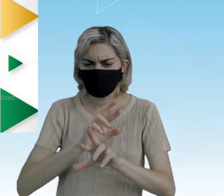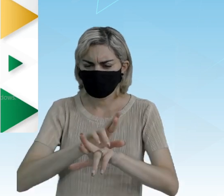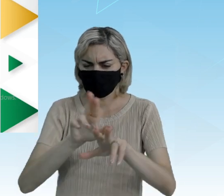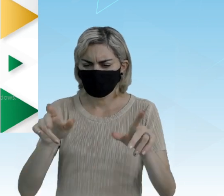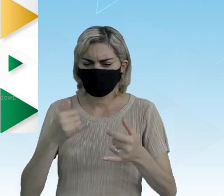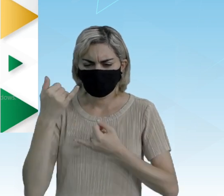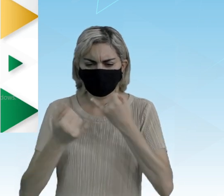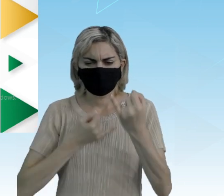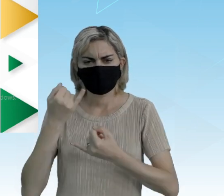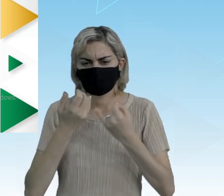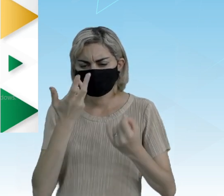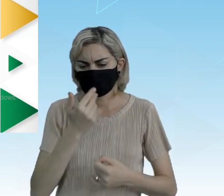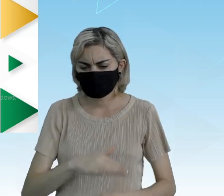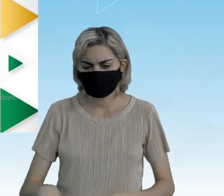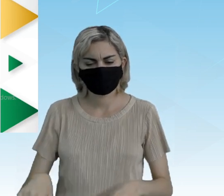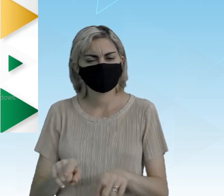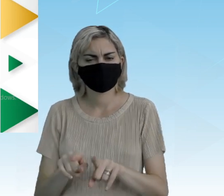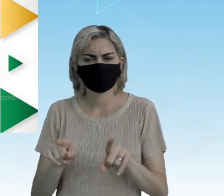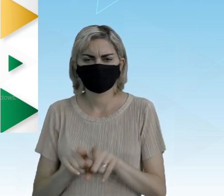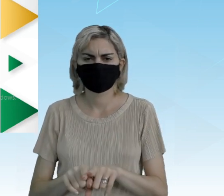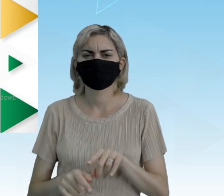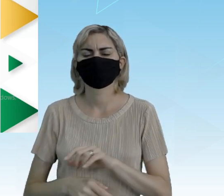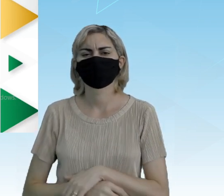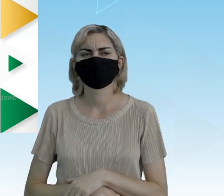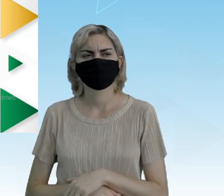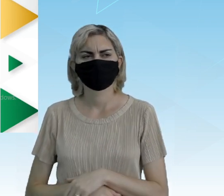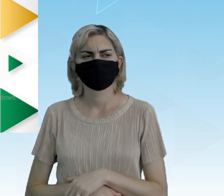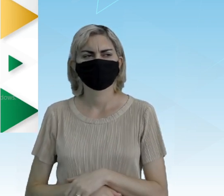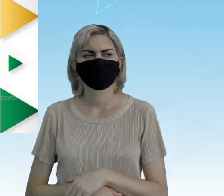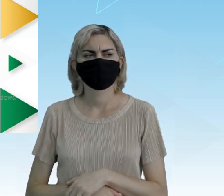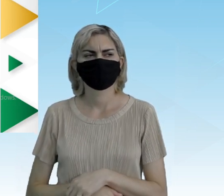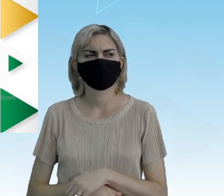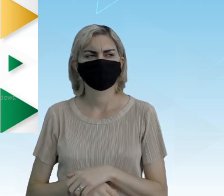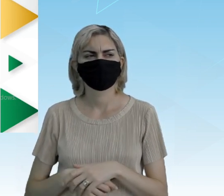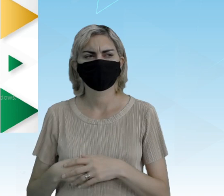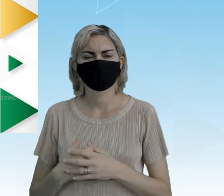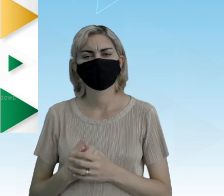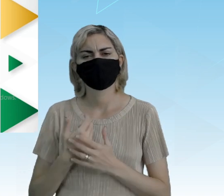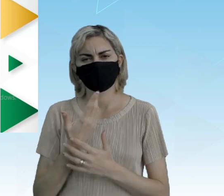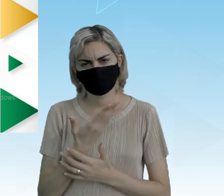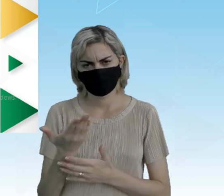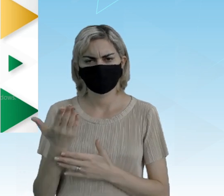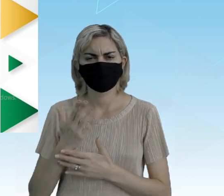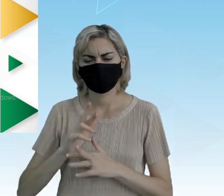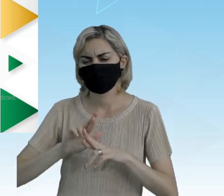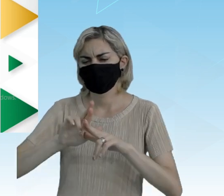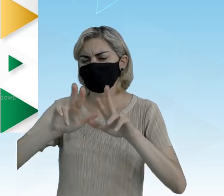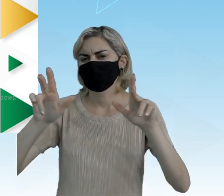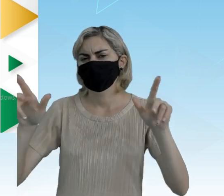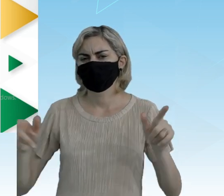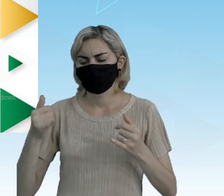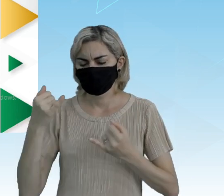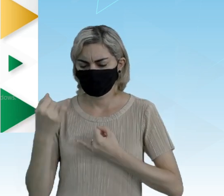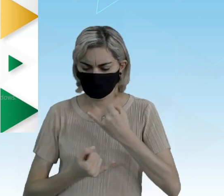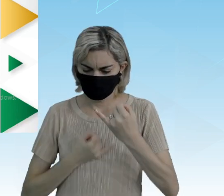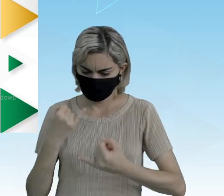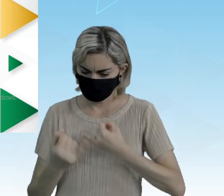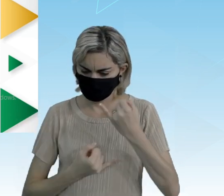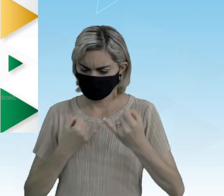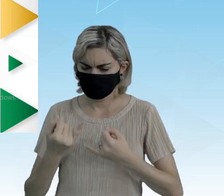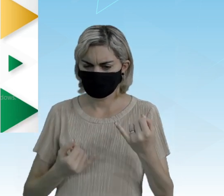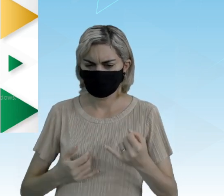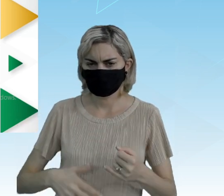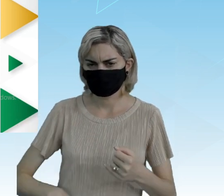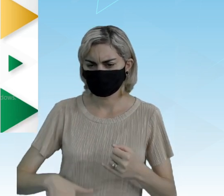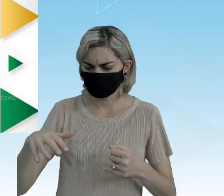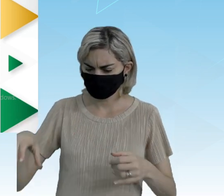infantis também. Tá certo? Então vamos lá. É grande a variedade desses brinquedos, que vai desde